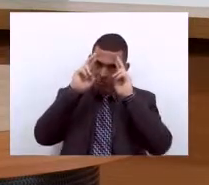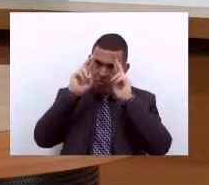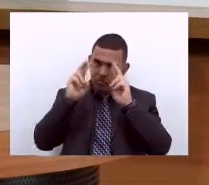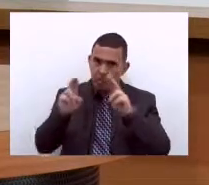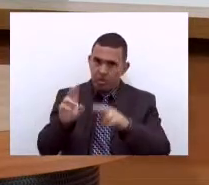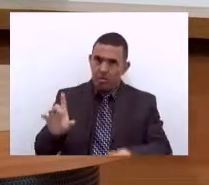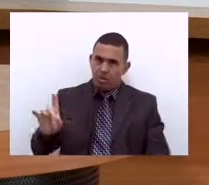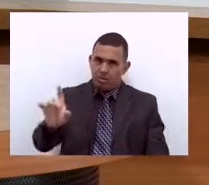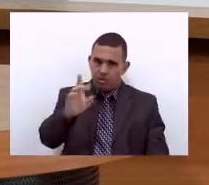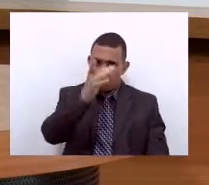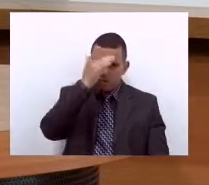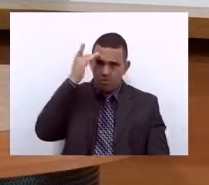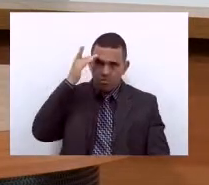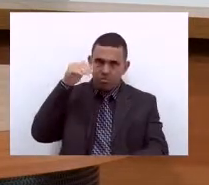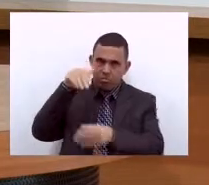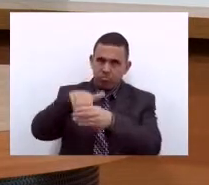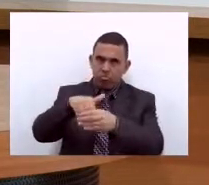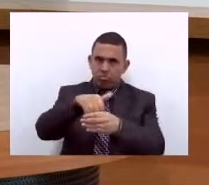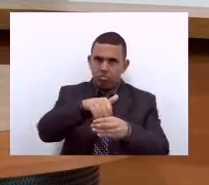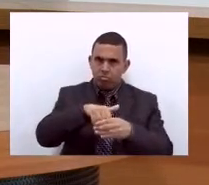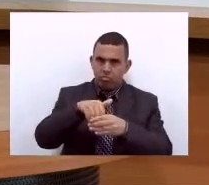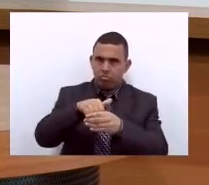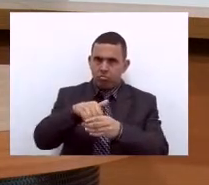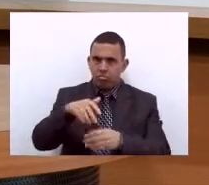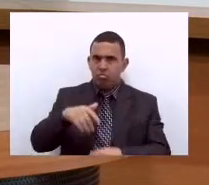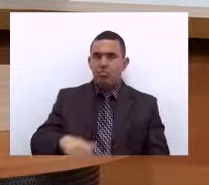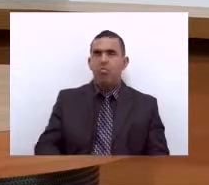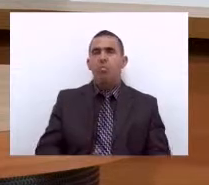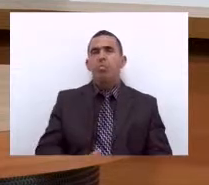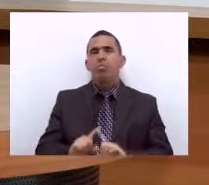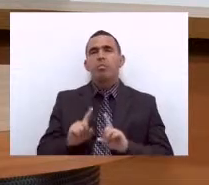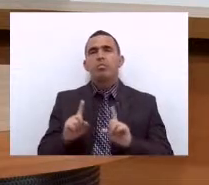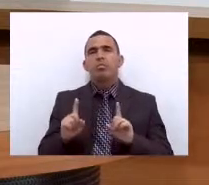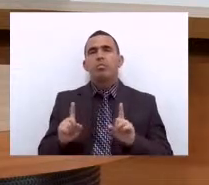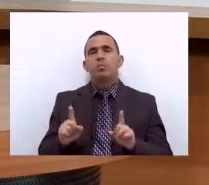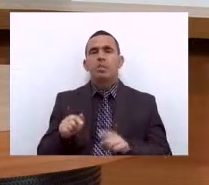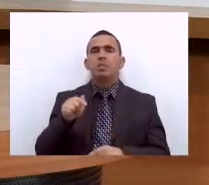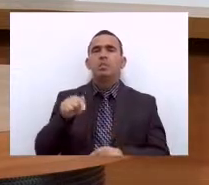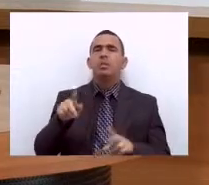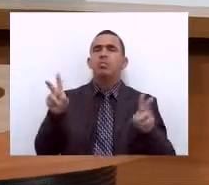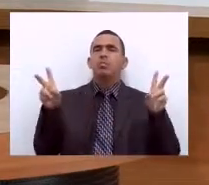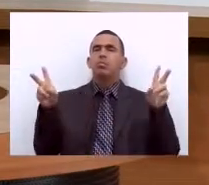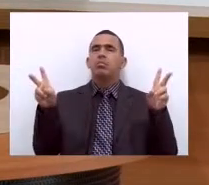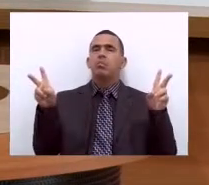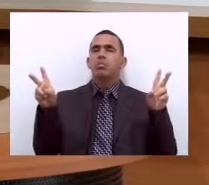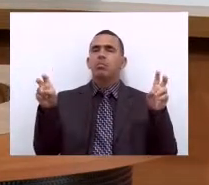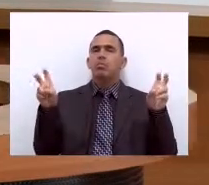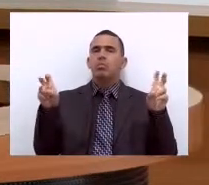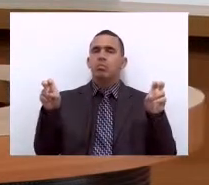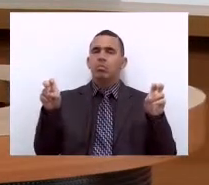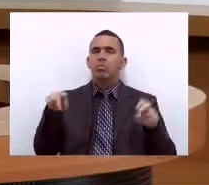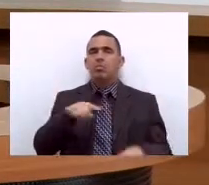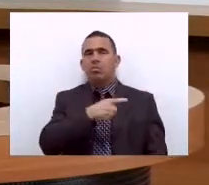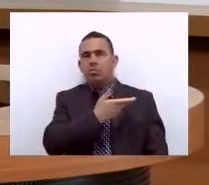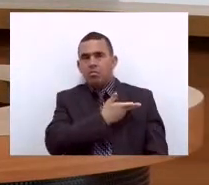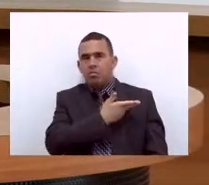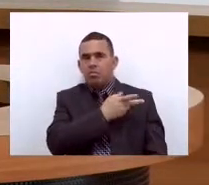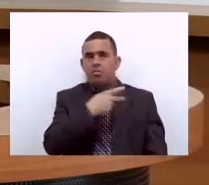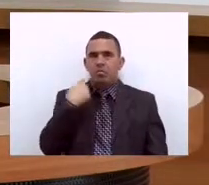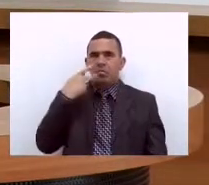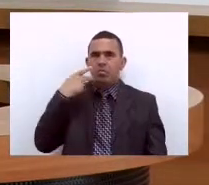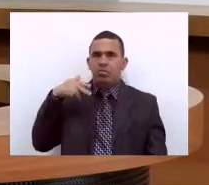de cada colega quando vota aqui nesta casa, mas este tema que o colega vereador